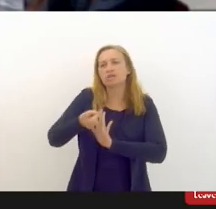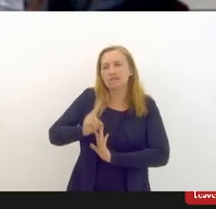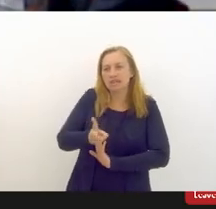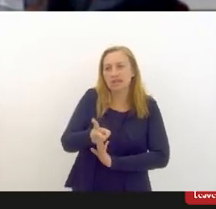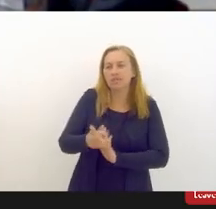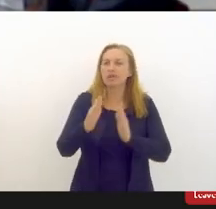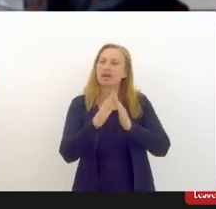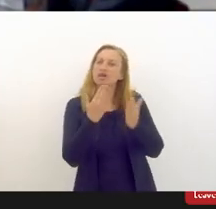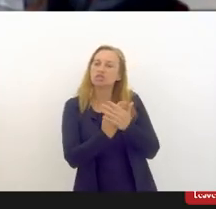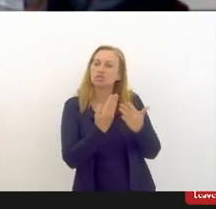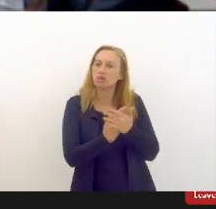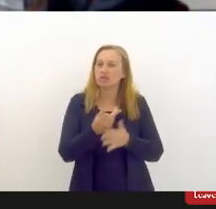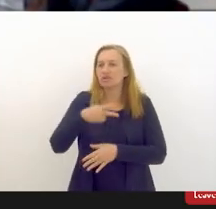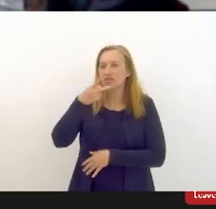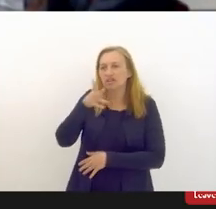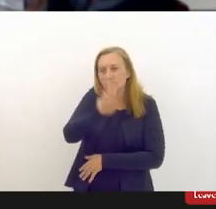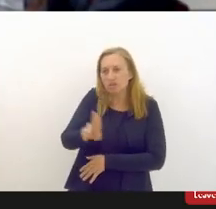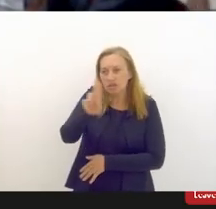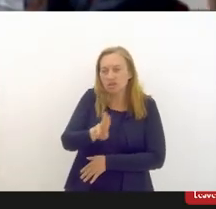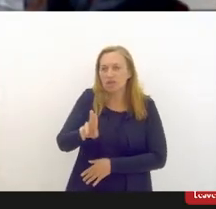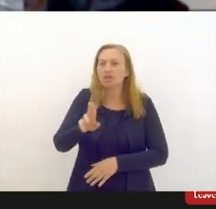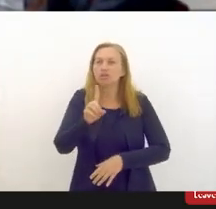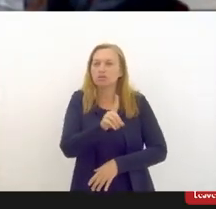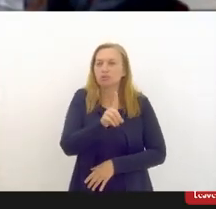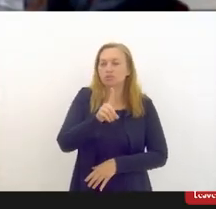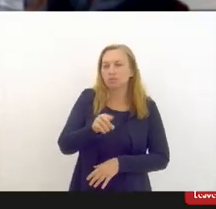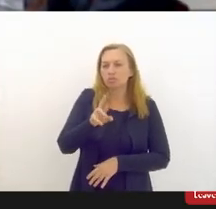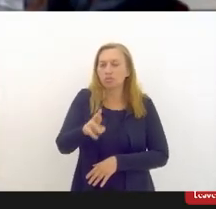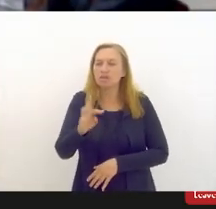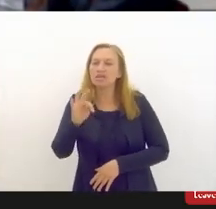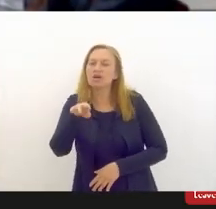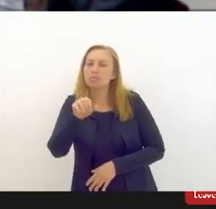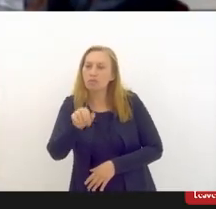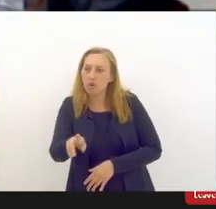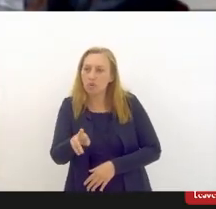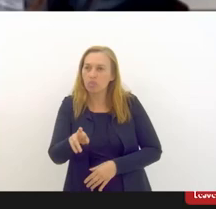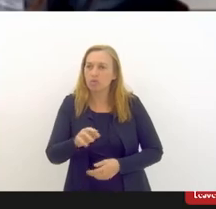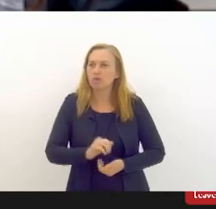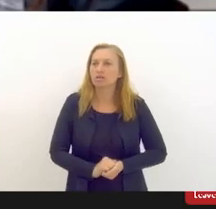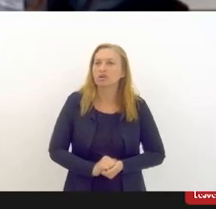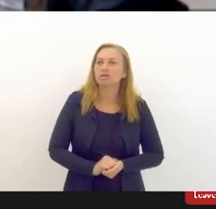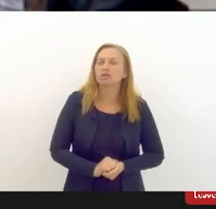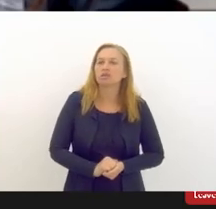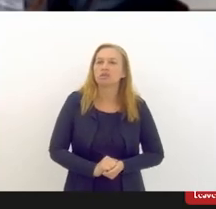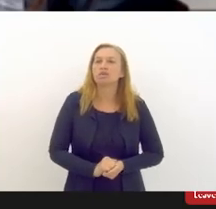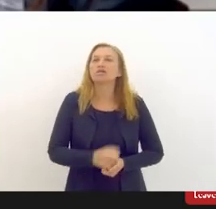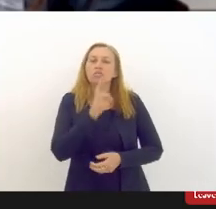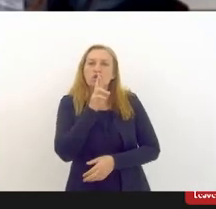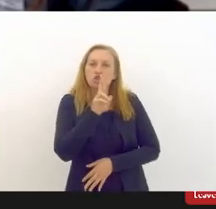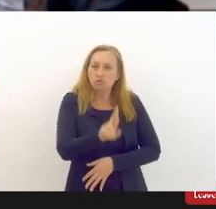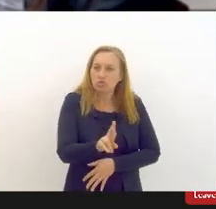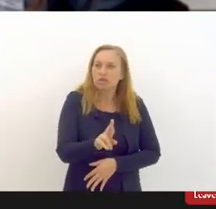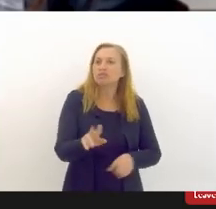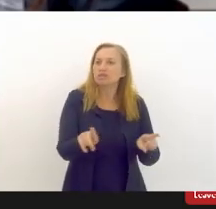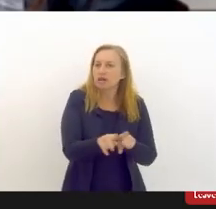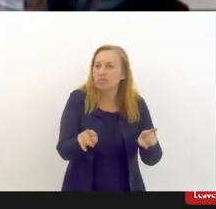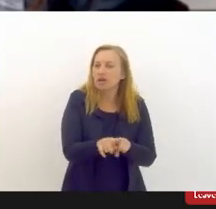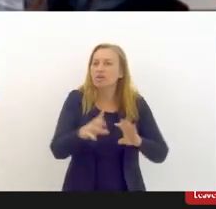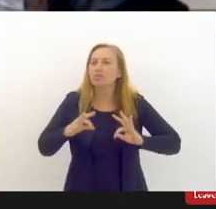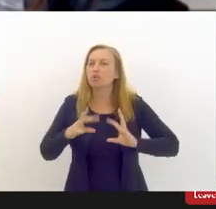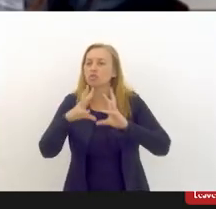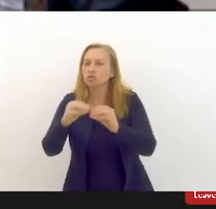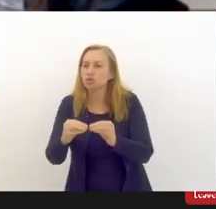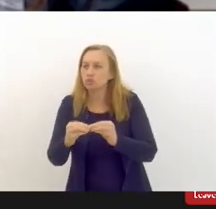fomentando a utilização. E aí, doutora Zampucci, a gente recebeu um expediente do senhor, estamos respondendo também,